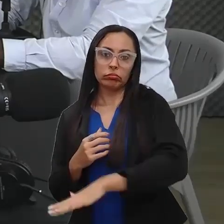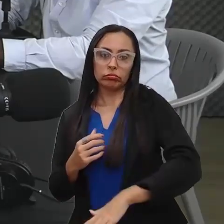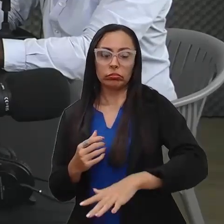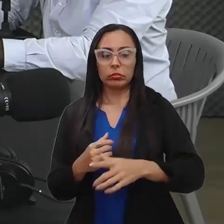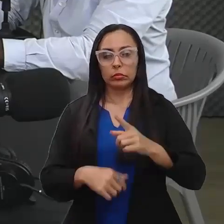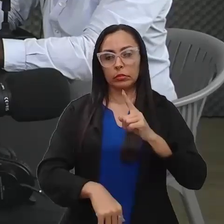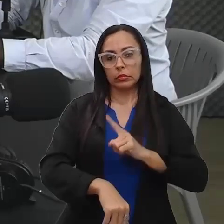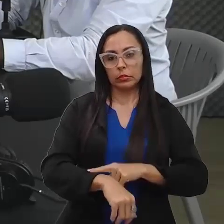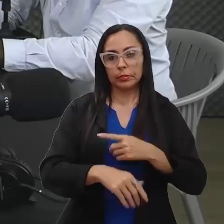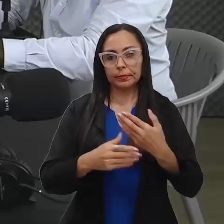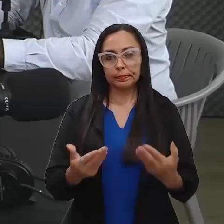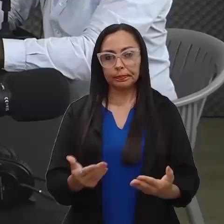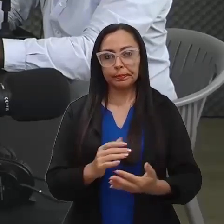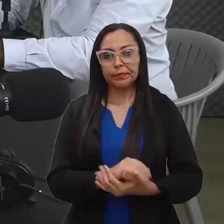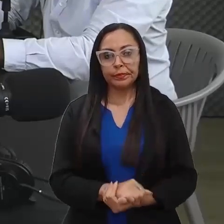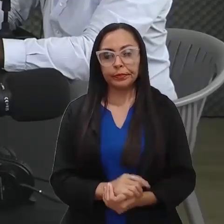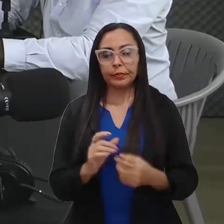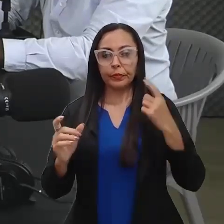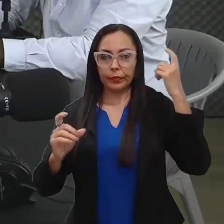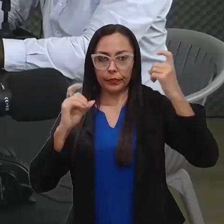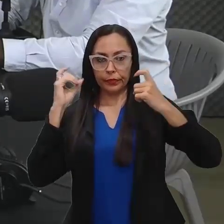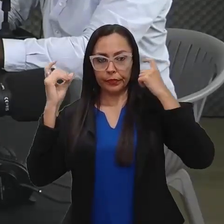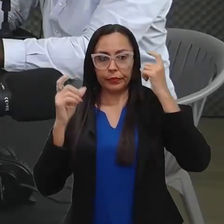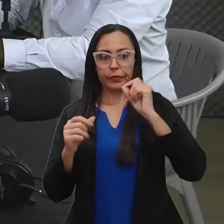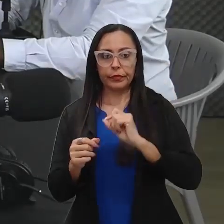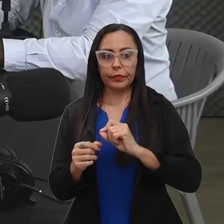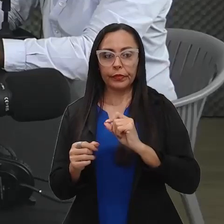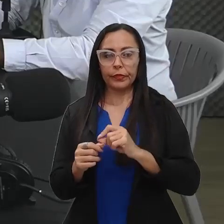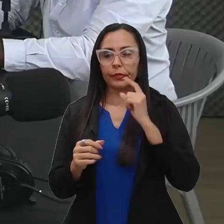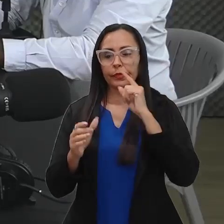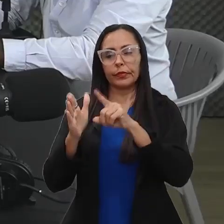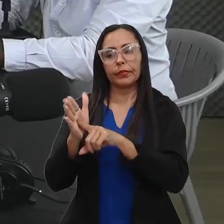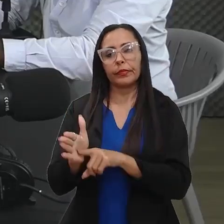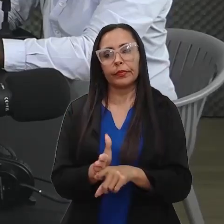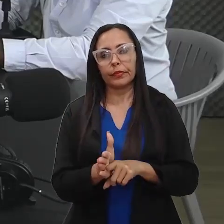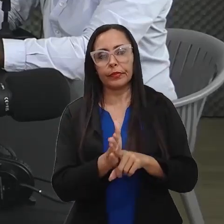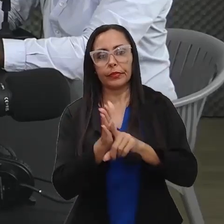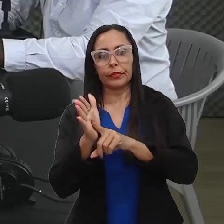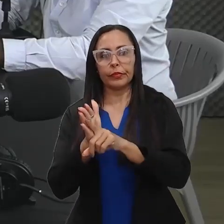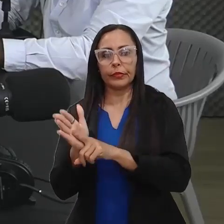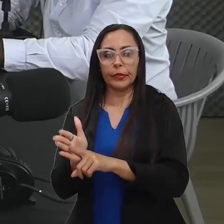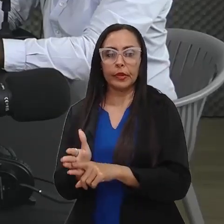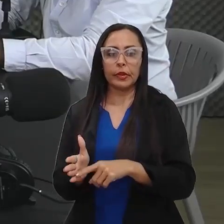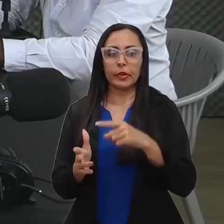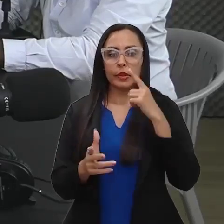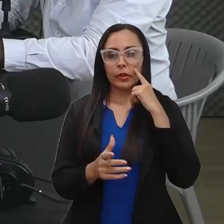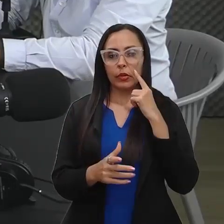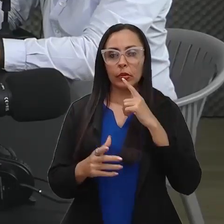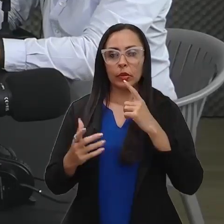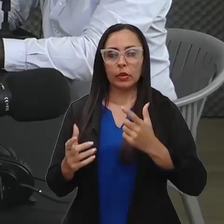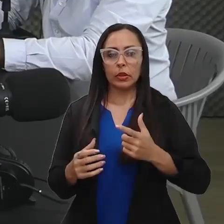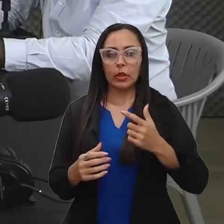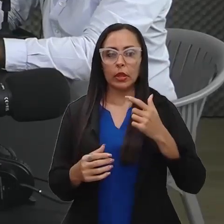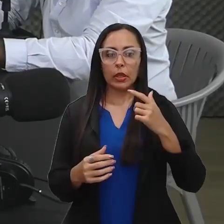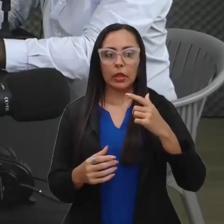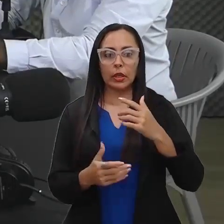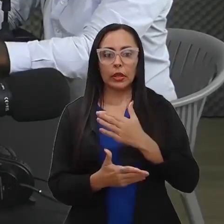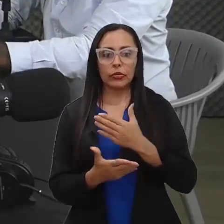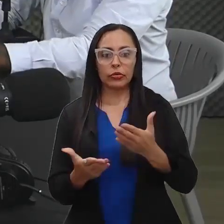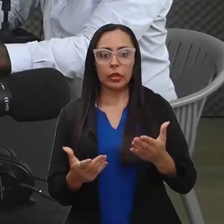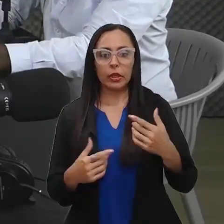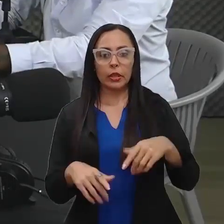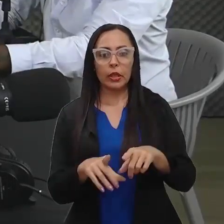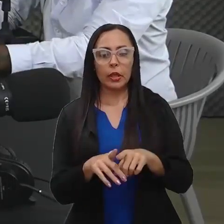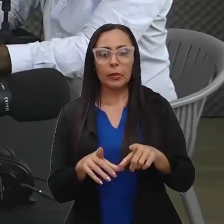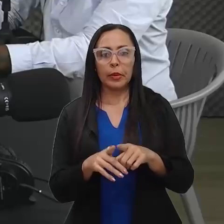precisa estar preocupada em fazer com que essa pesquisa se torne extensão, ou seja, que ela chegue no conselho tutelar, que